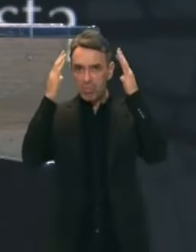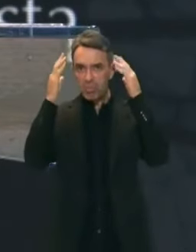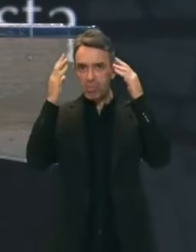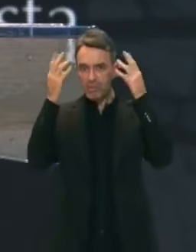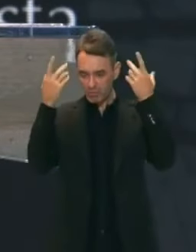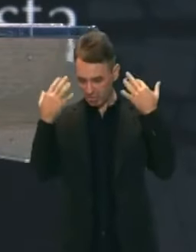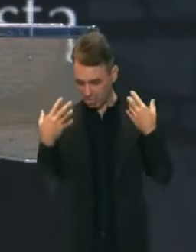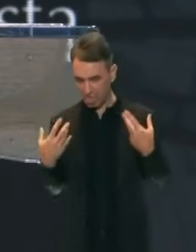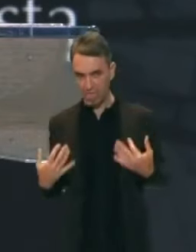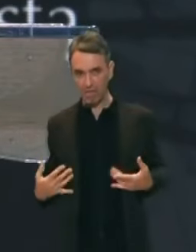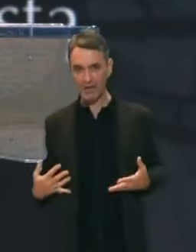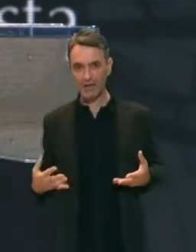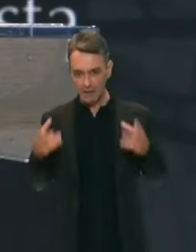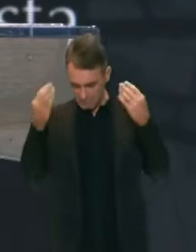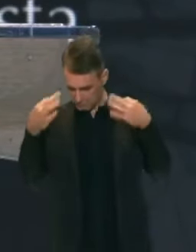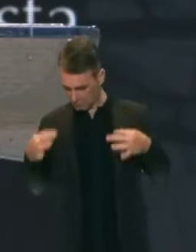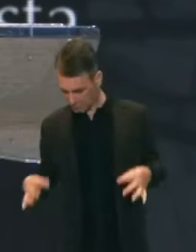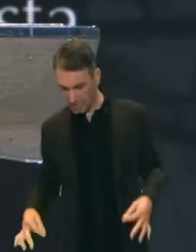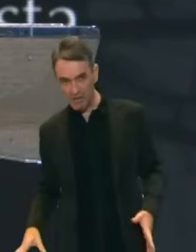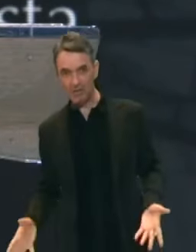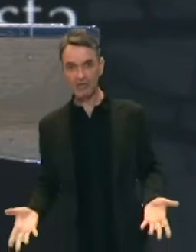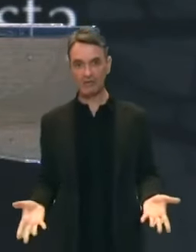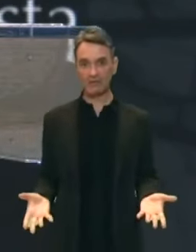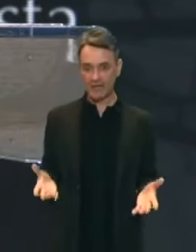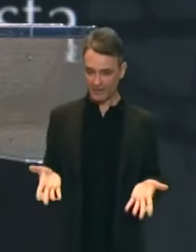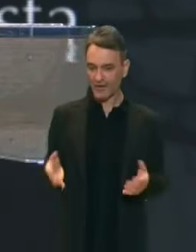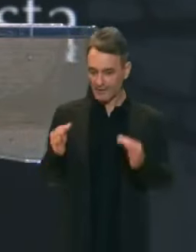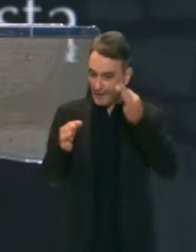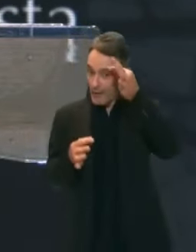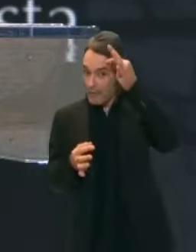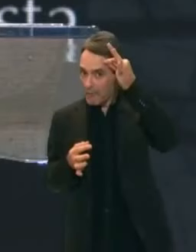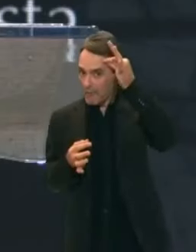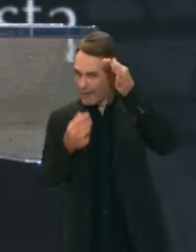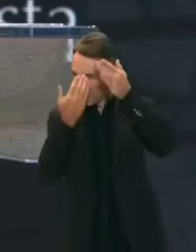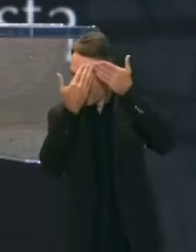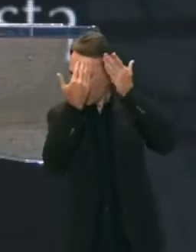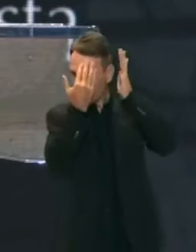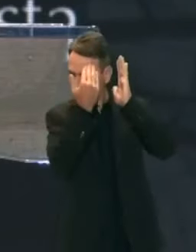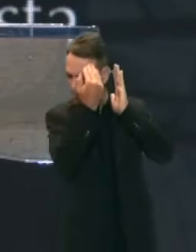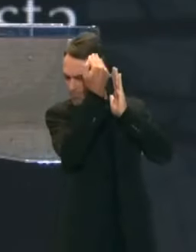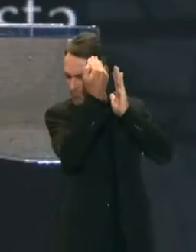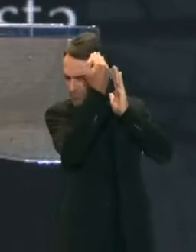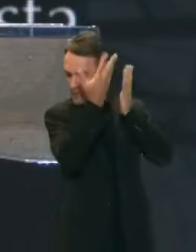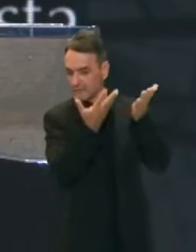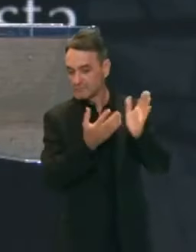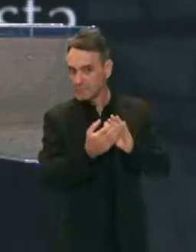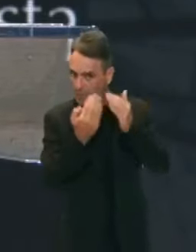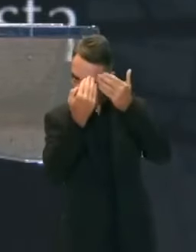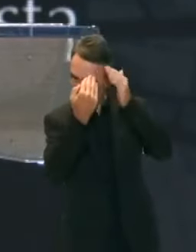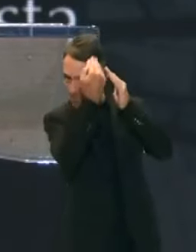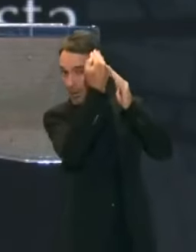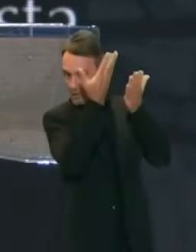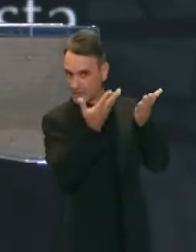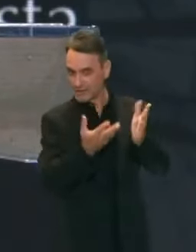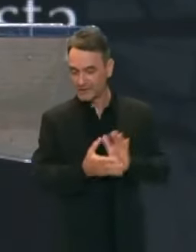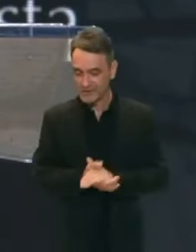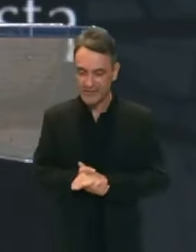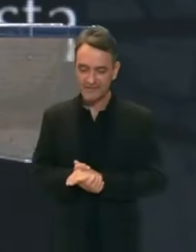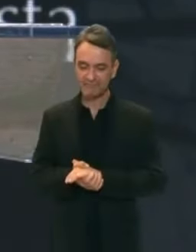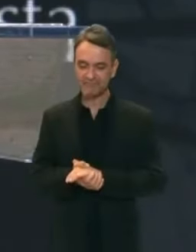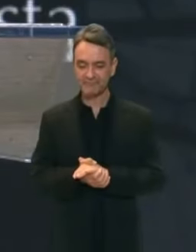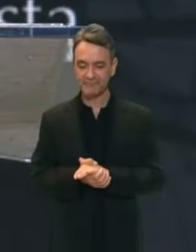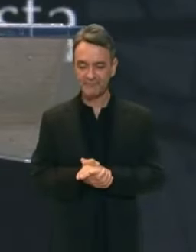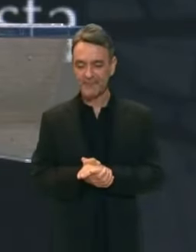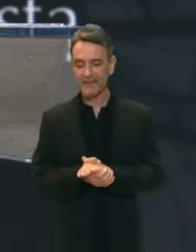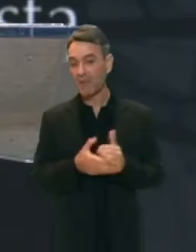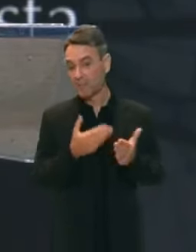cair. Hoje eu tenho uma entradinha aqui, entradinha não, eu diria que isso aqui já é uma entradona, né? É